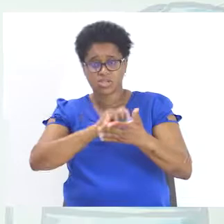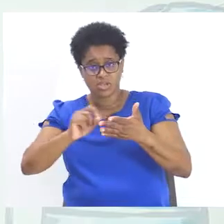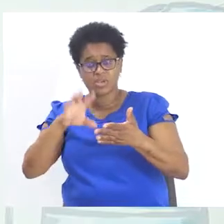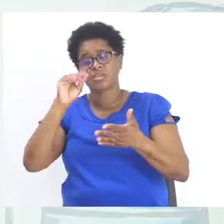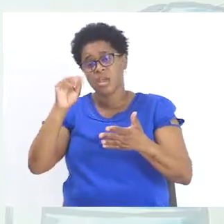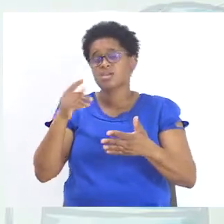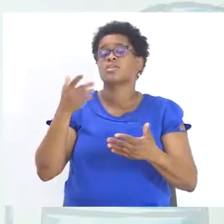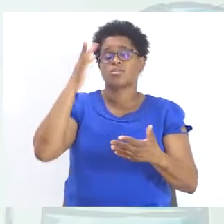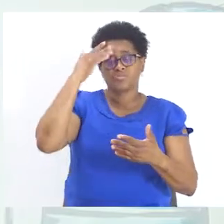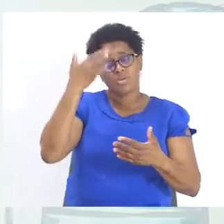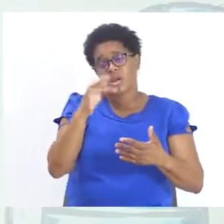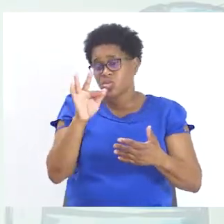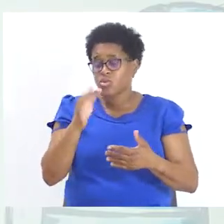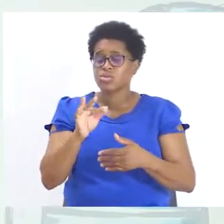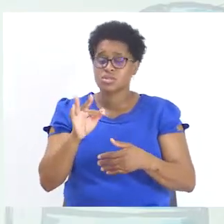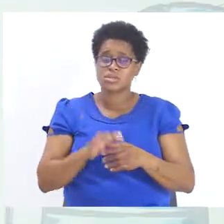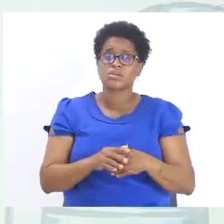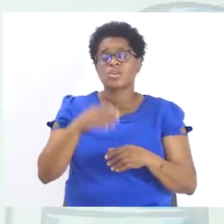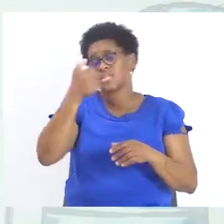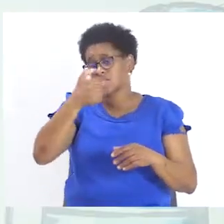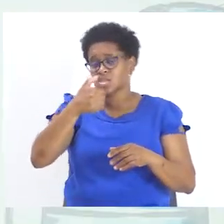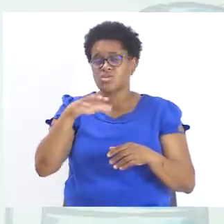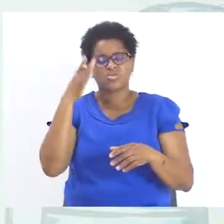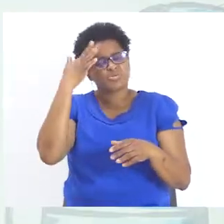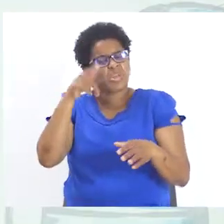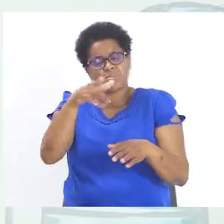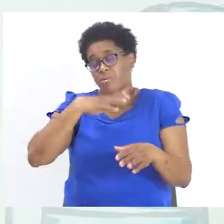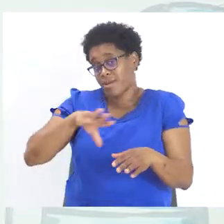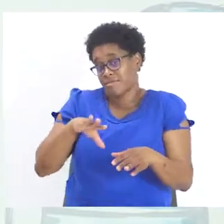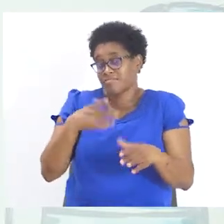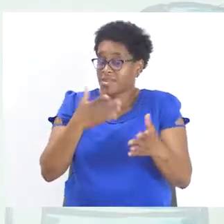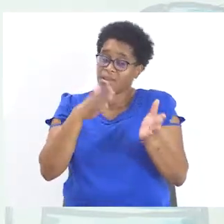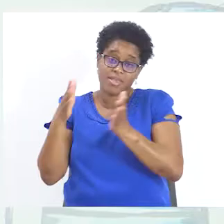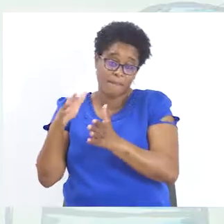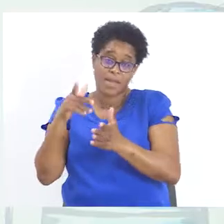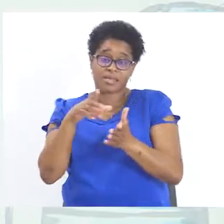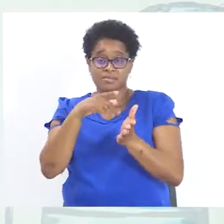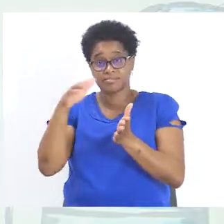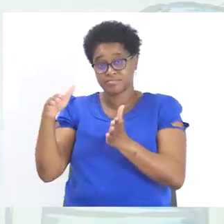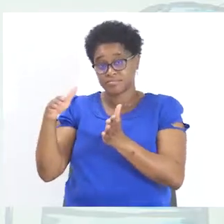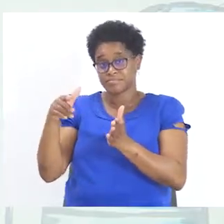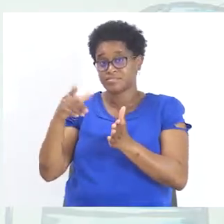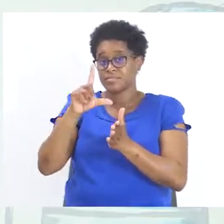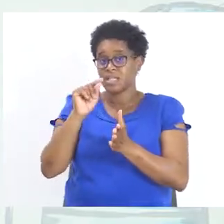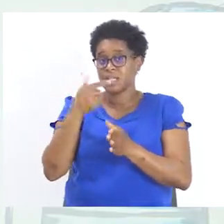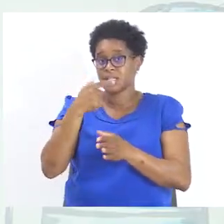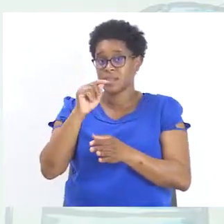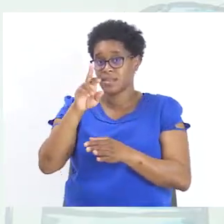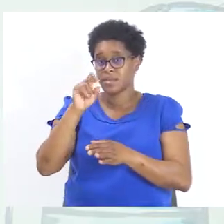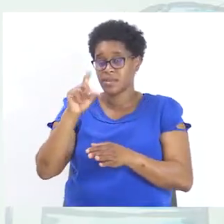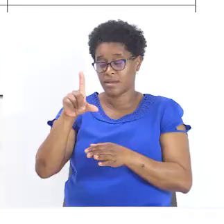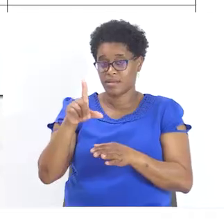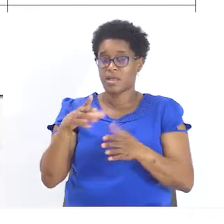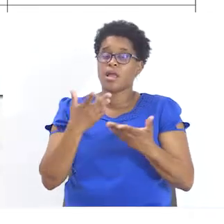número 14, podem escrever 5, o número do vosso gosto, desde que não tenha parte literal. Simétrico, monômio simétrico a